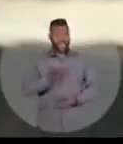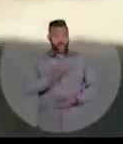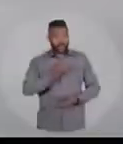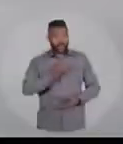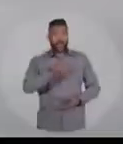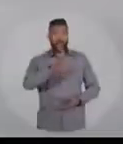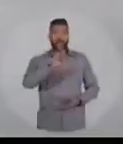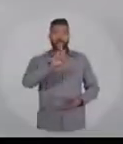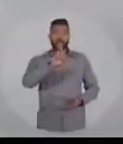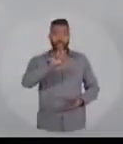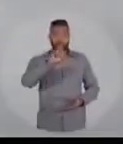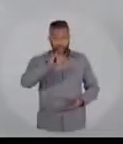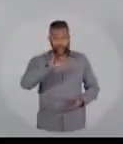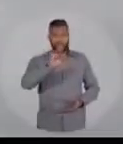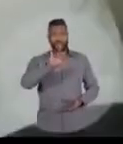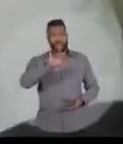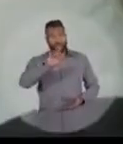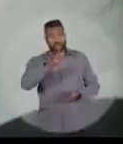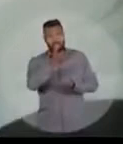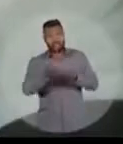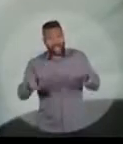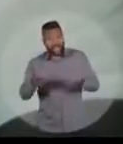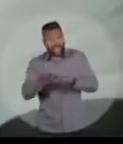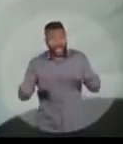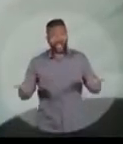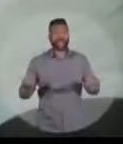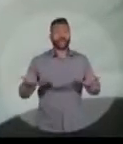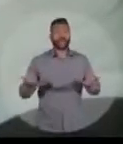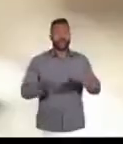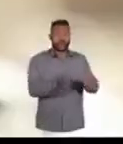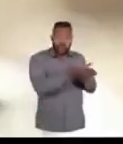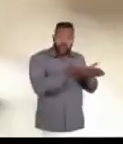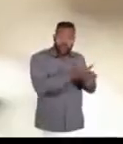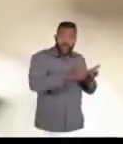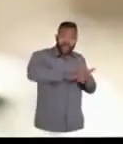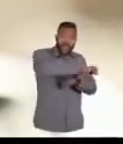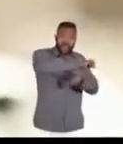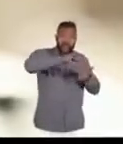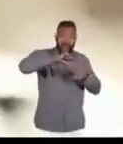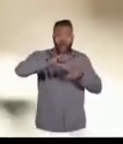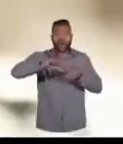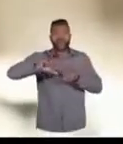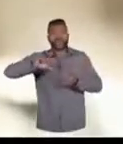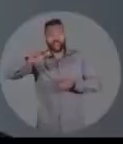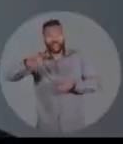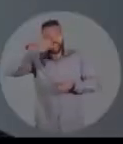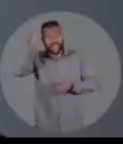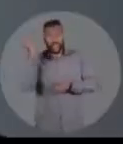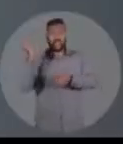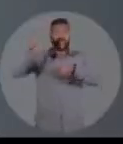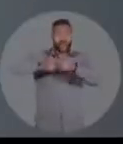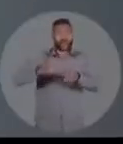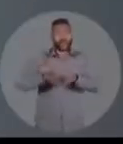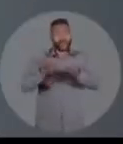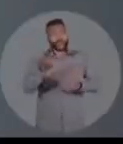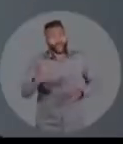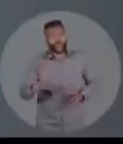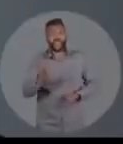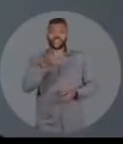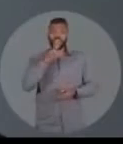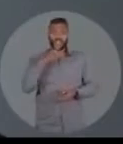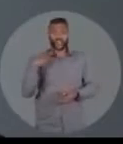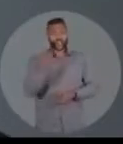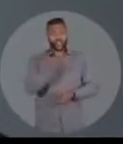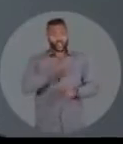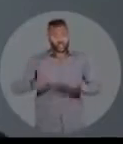meus perdendo Fies, perdendo ProUni. O que Lula tirou das misérias do nosso país, Michel Temer está trazendo. Infelizmente, estamos sofrendo